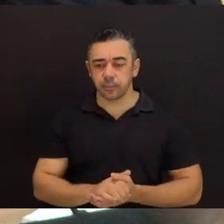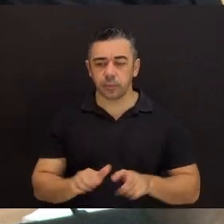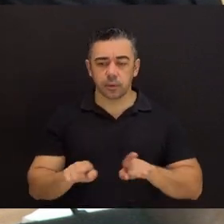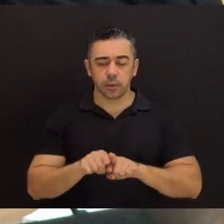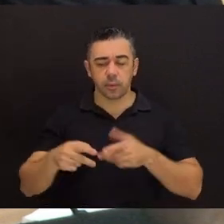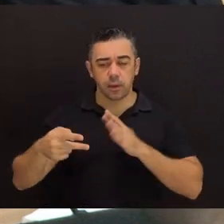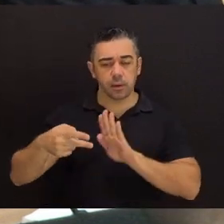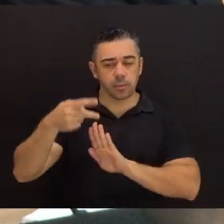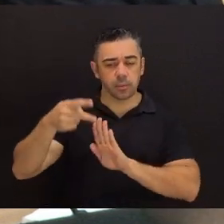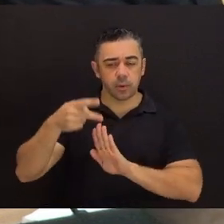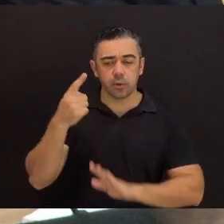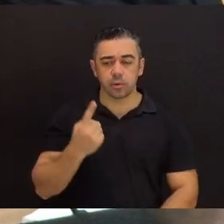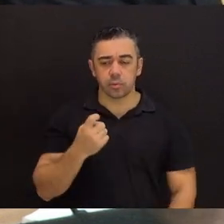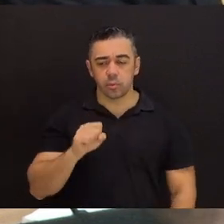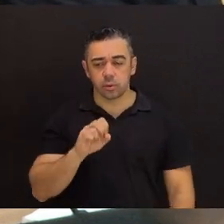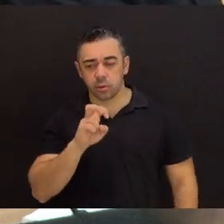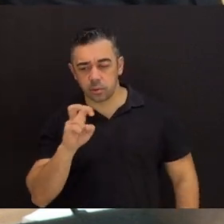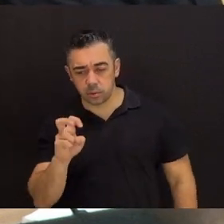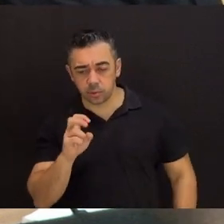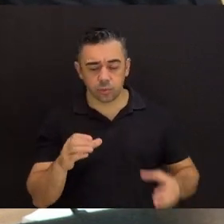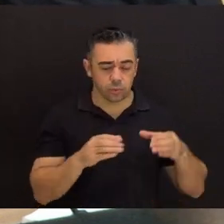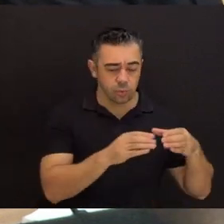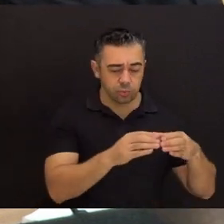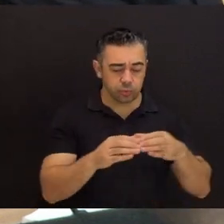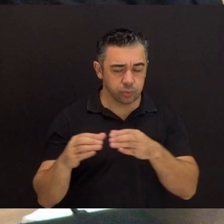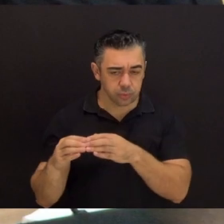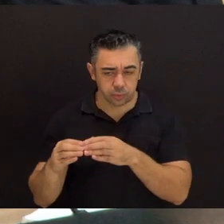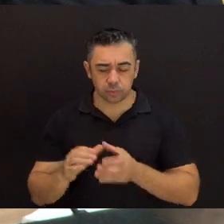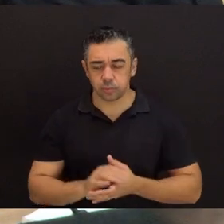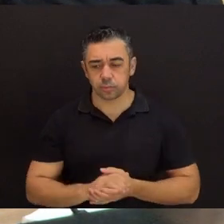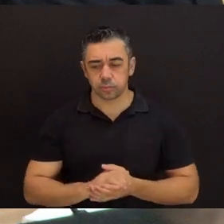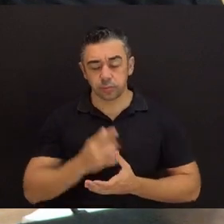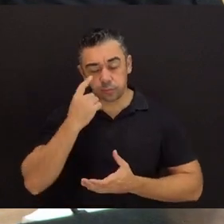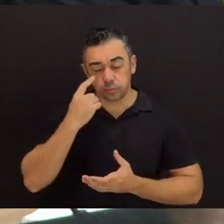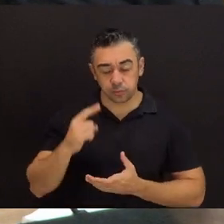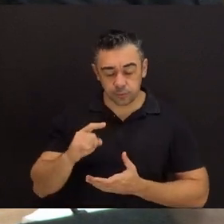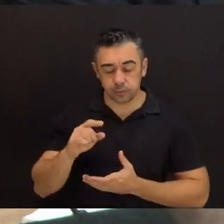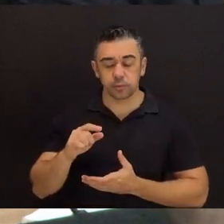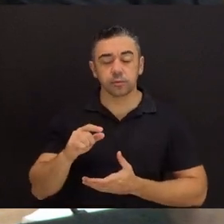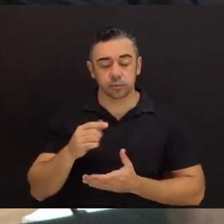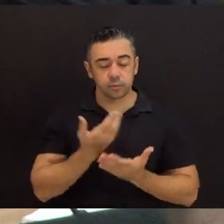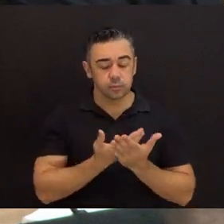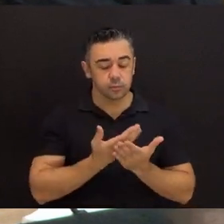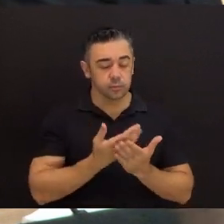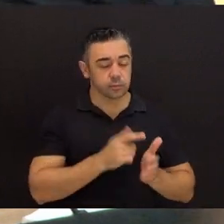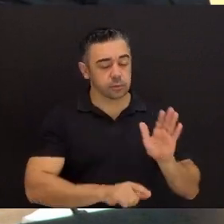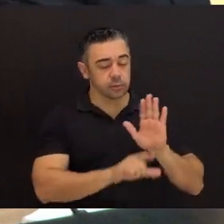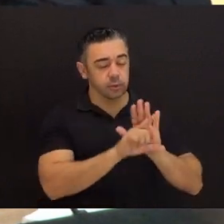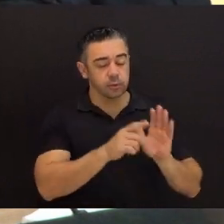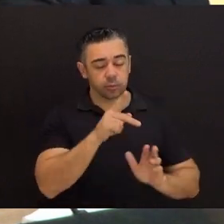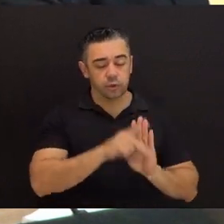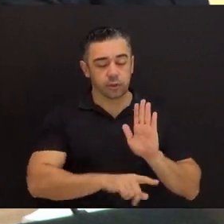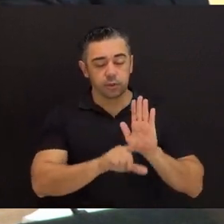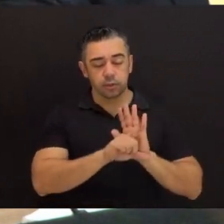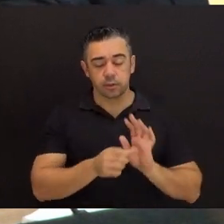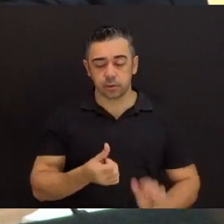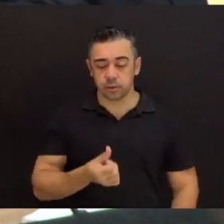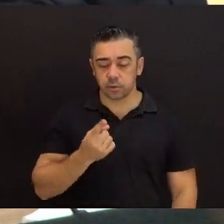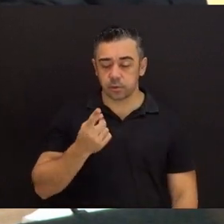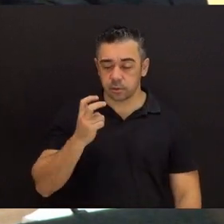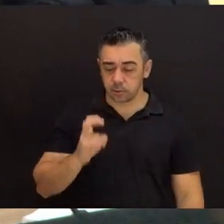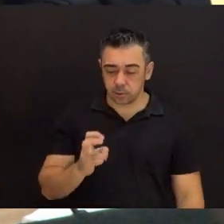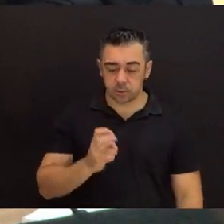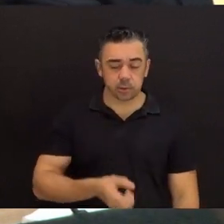185 das comissões parecia pela viabilidade jurídica dos projetos de lei 615